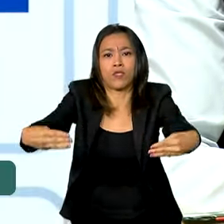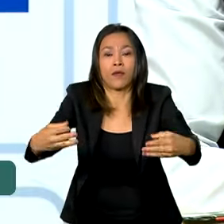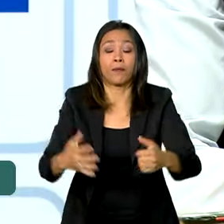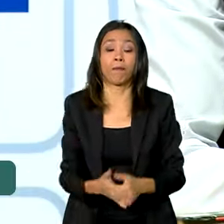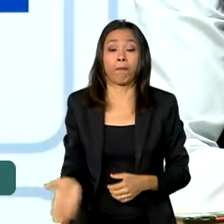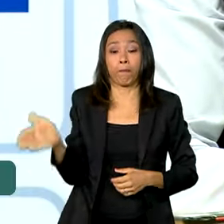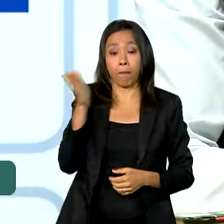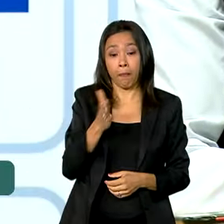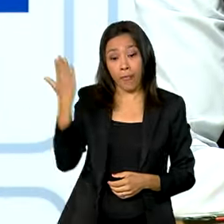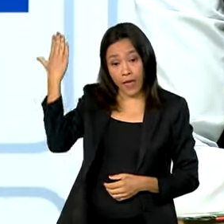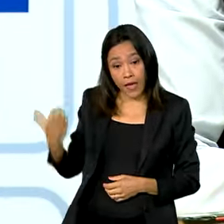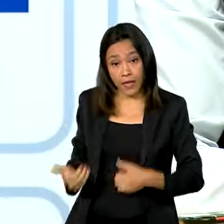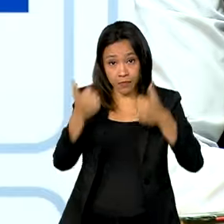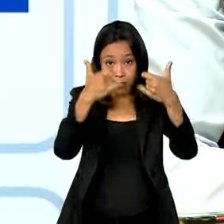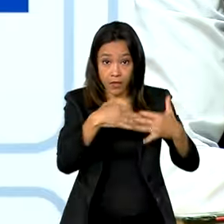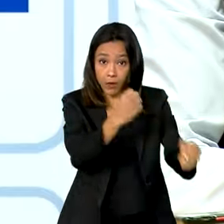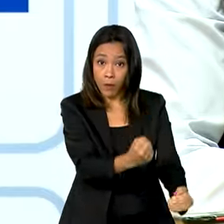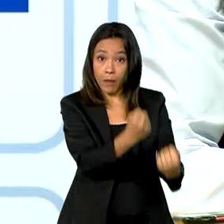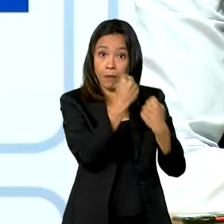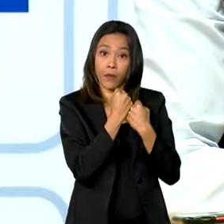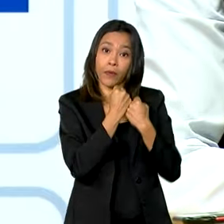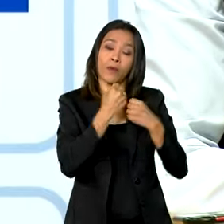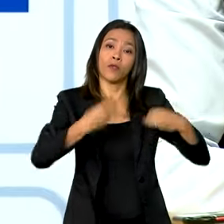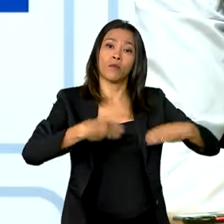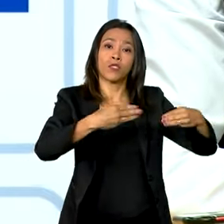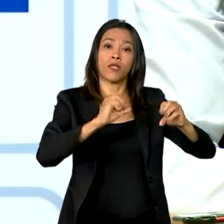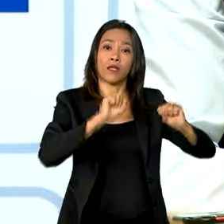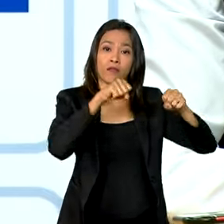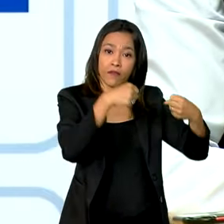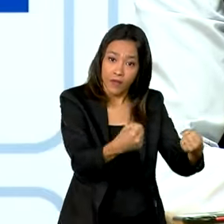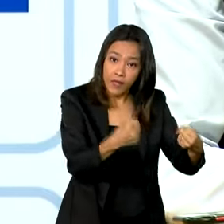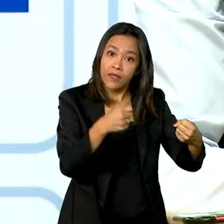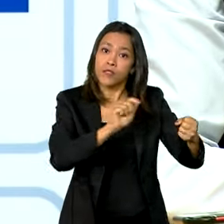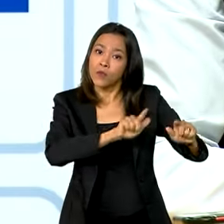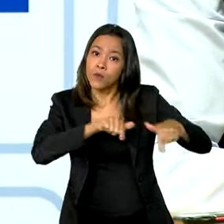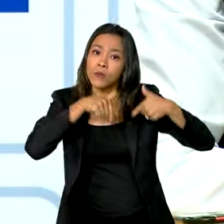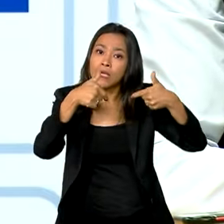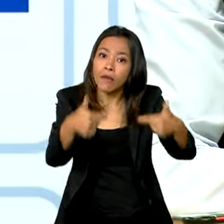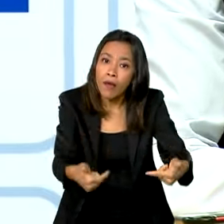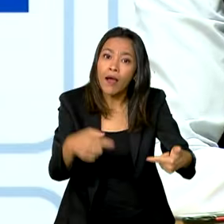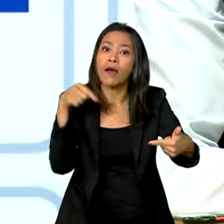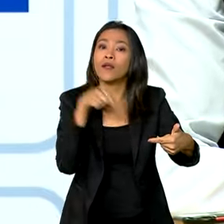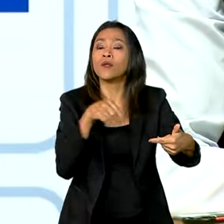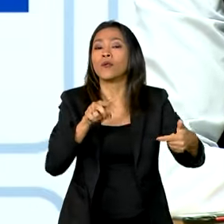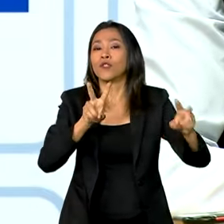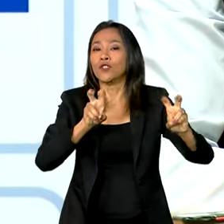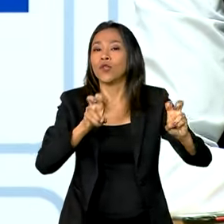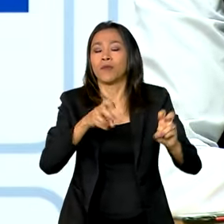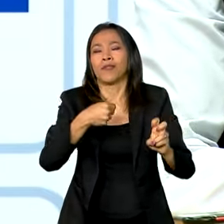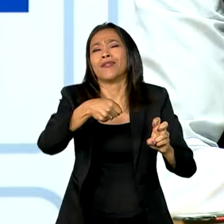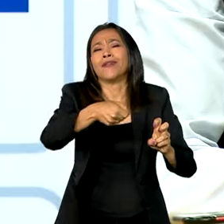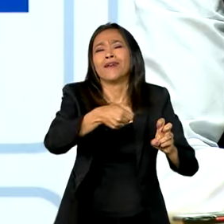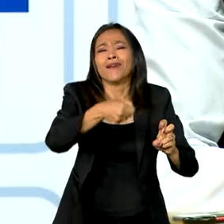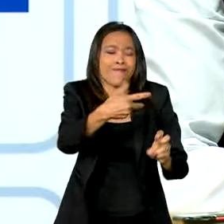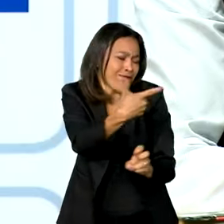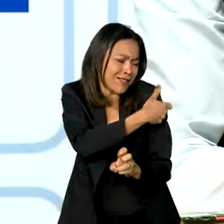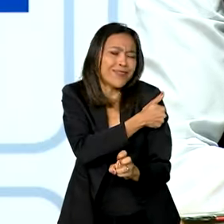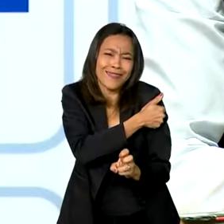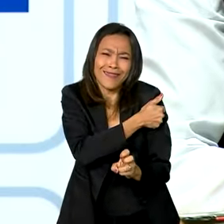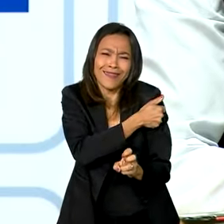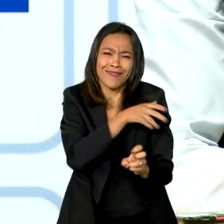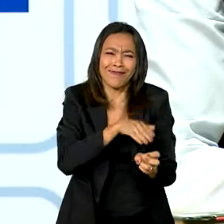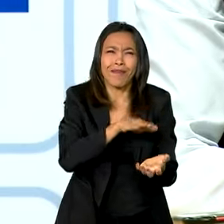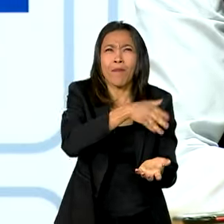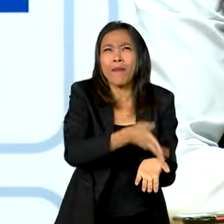trabalhamos junto com o Ministério da Defesa numa ação muito específica chamada Operação Gota, e com essa operação, em um ano, no